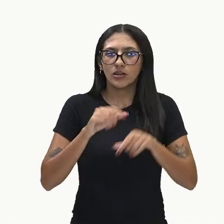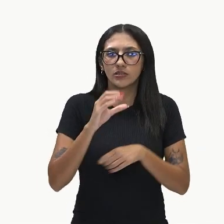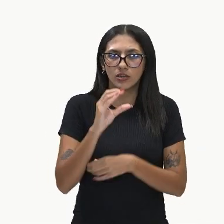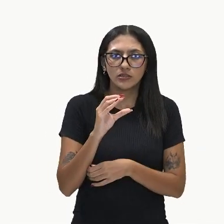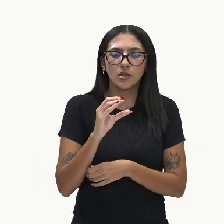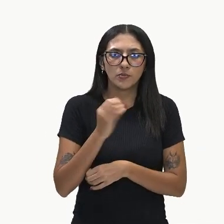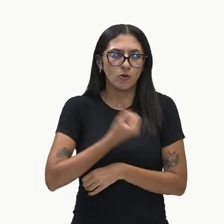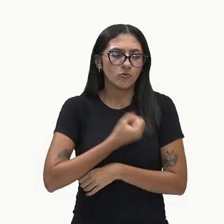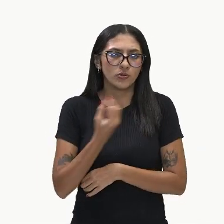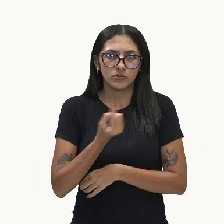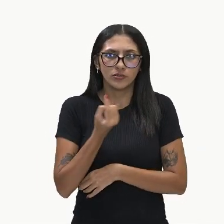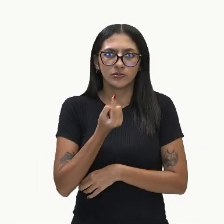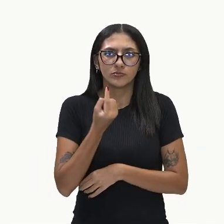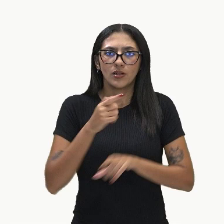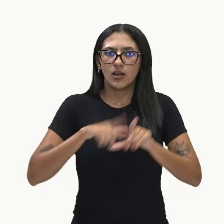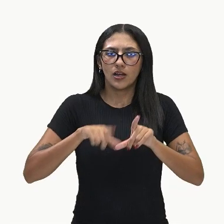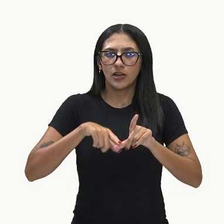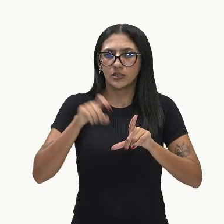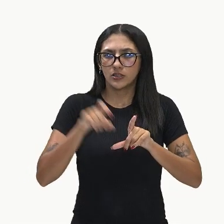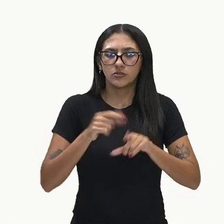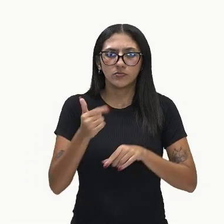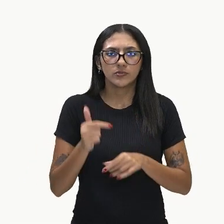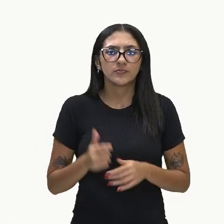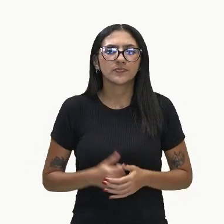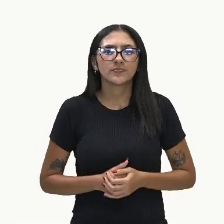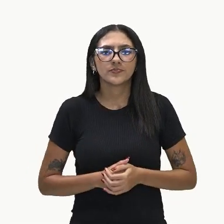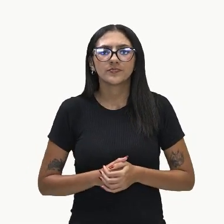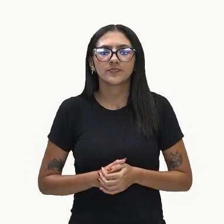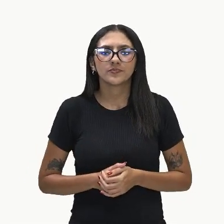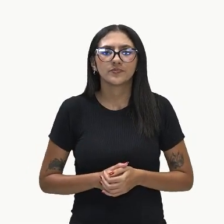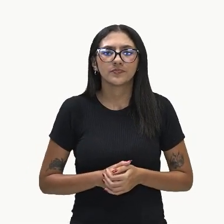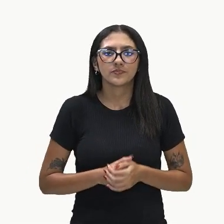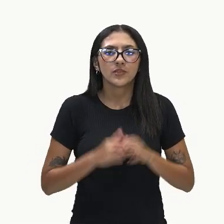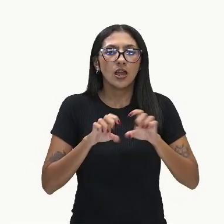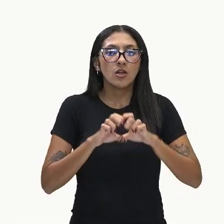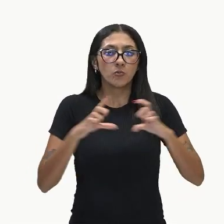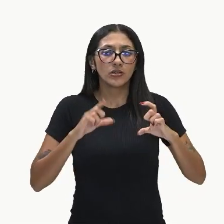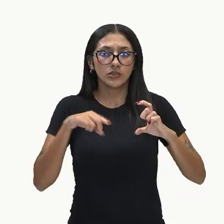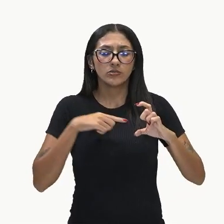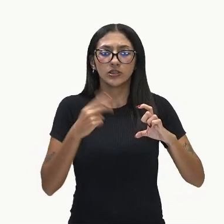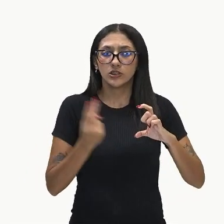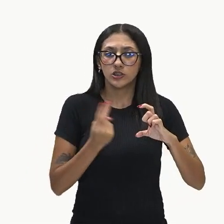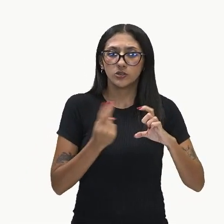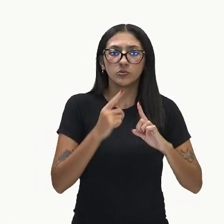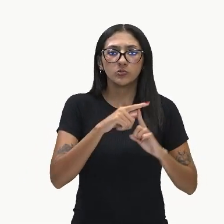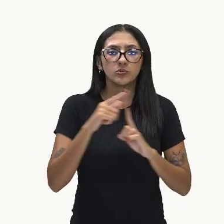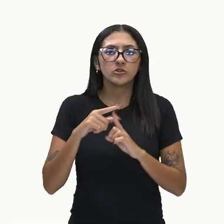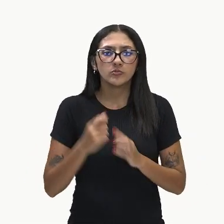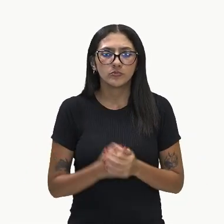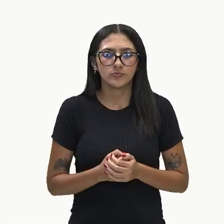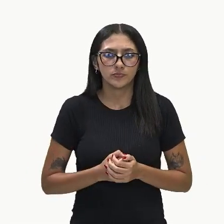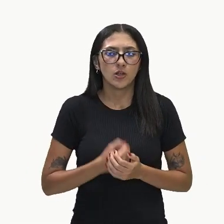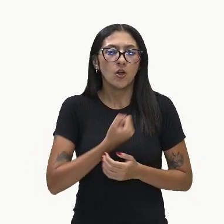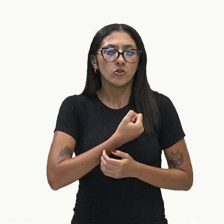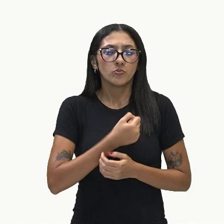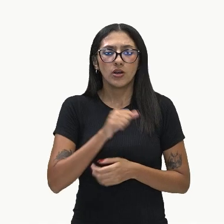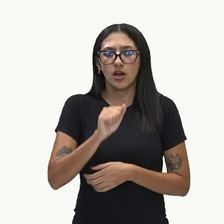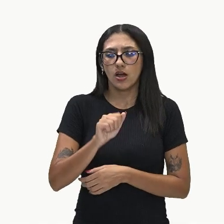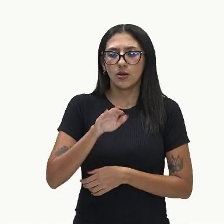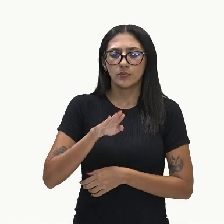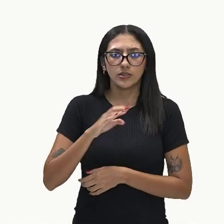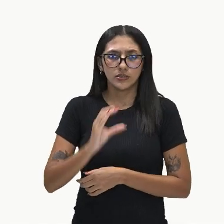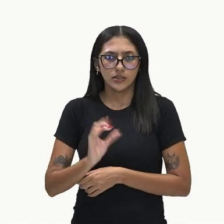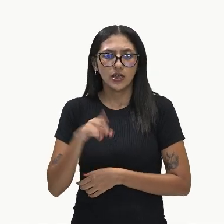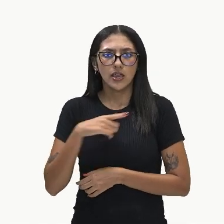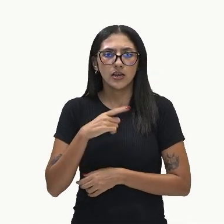bem? E nas equações do segundo grau, com uma incógnita, os números reais A, B e C são chamados